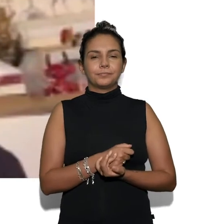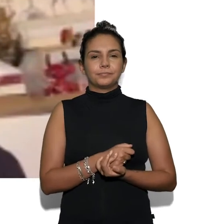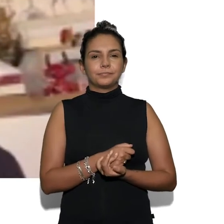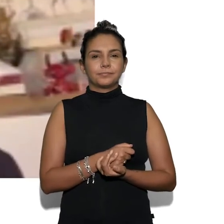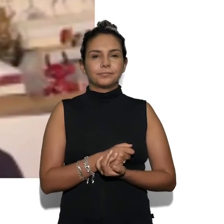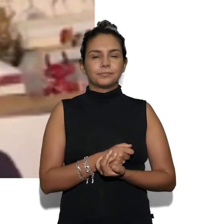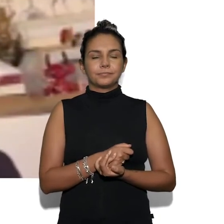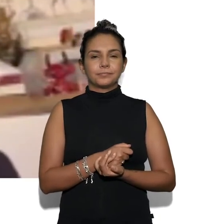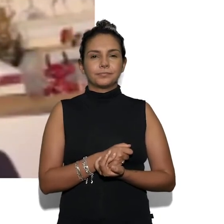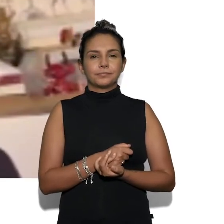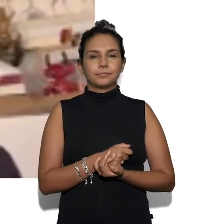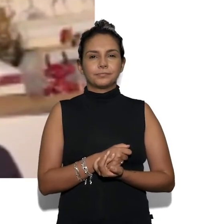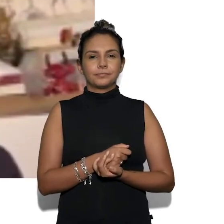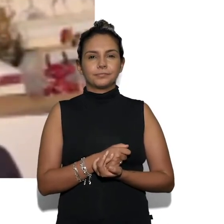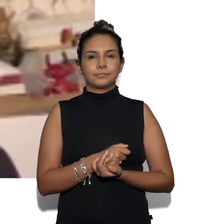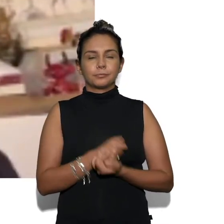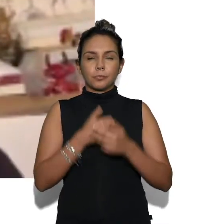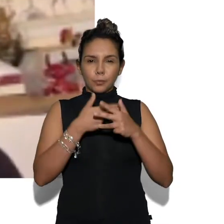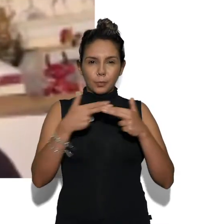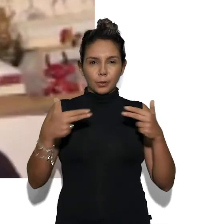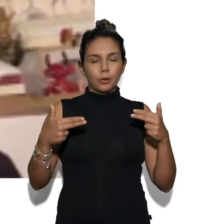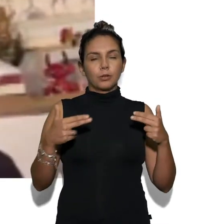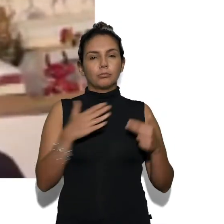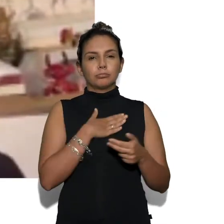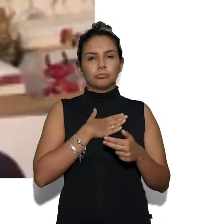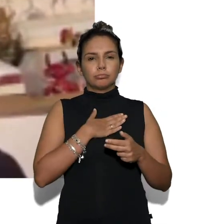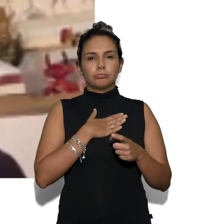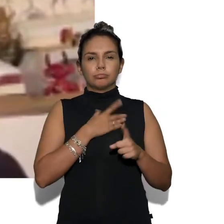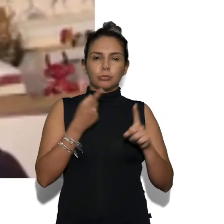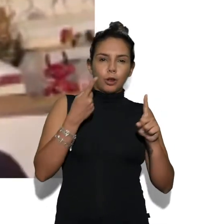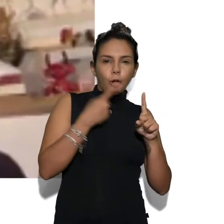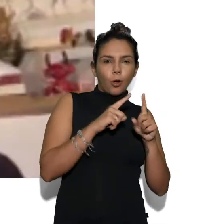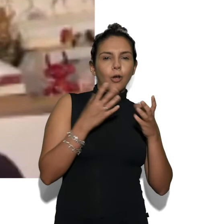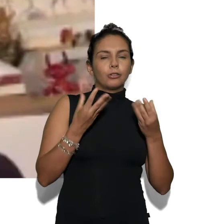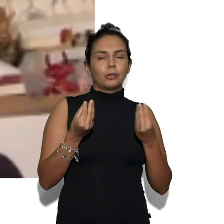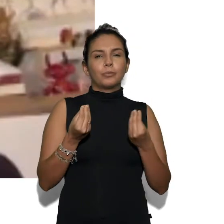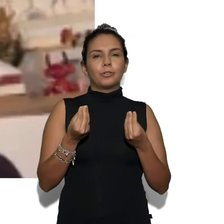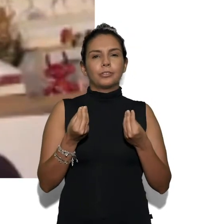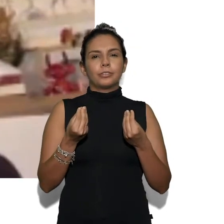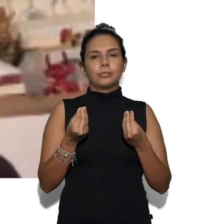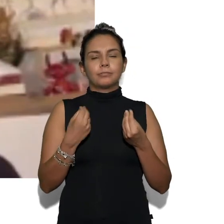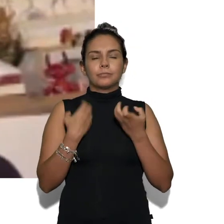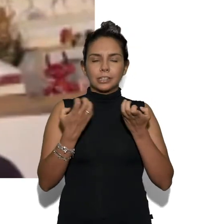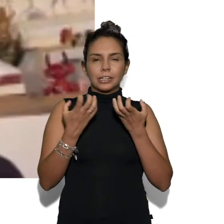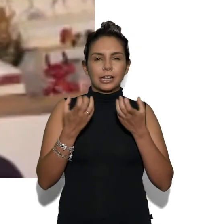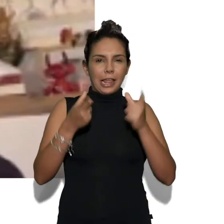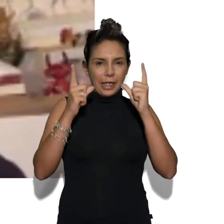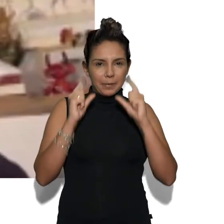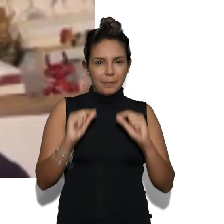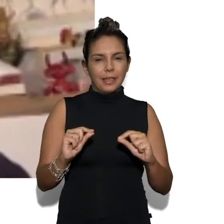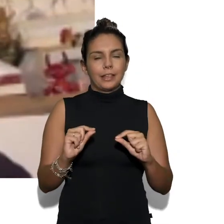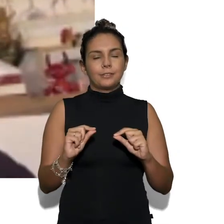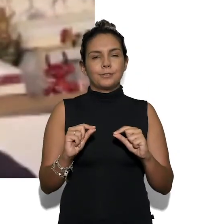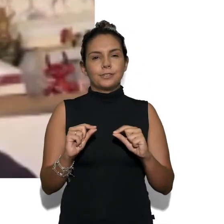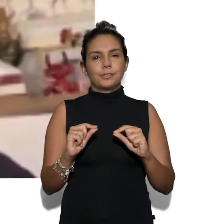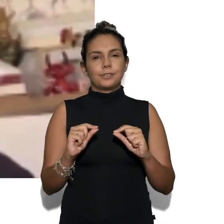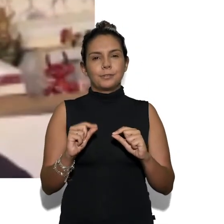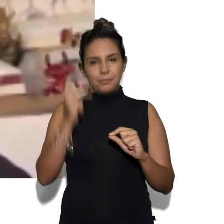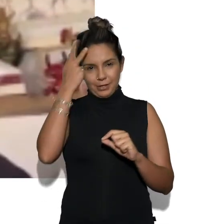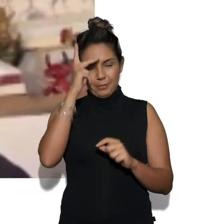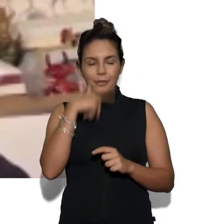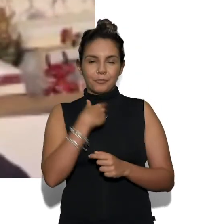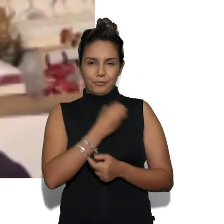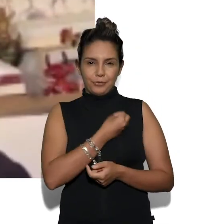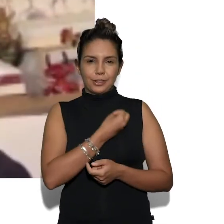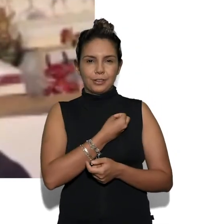absolutamente obsceno, eu diria até. É algo que eu combato muito, e é aquilo que talvez eu queira menos deixar regressar